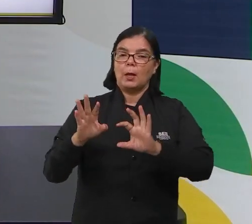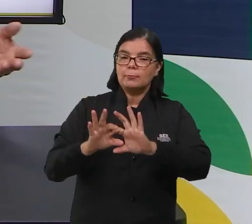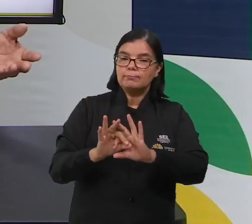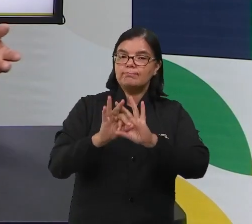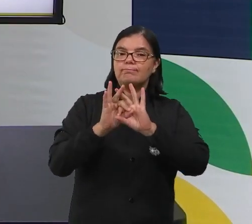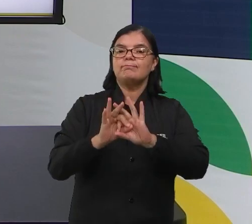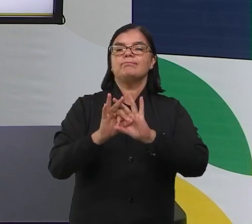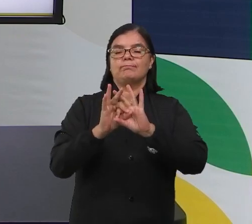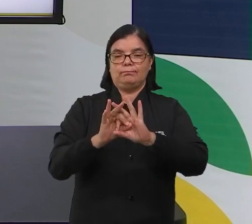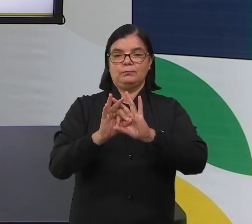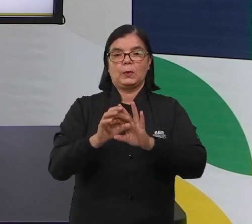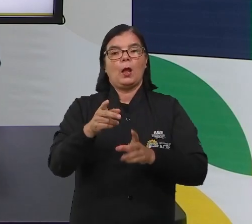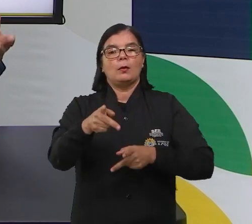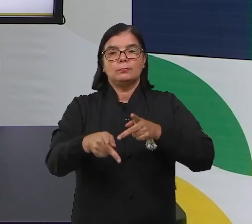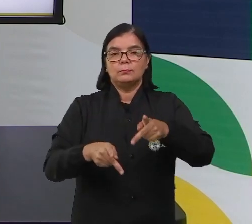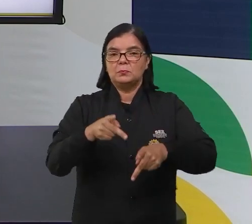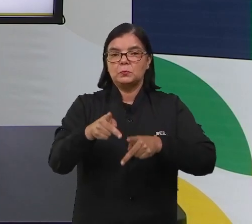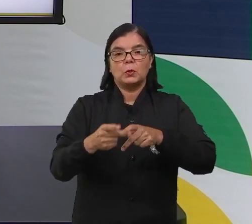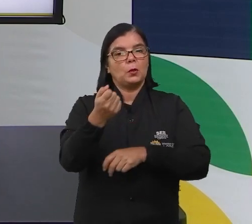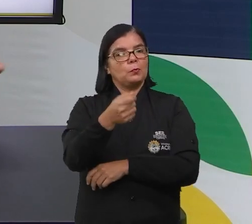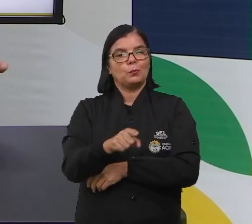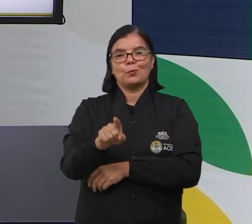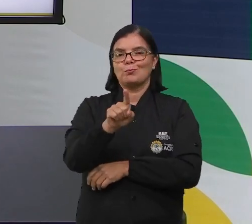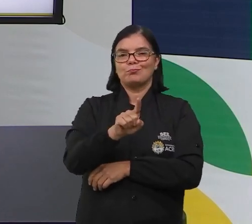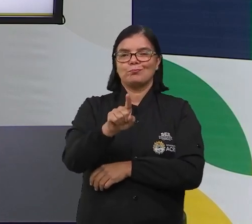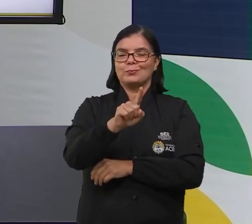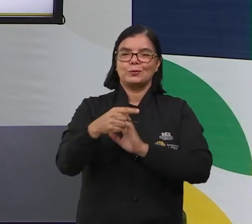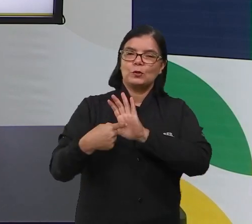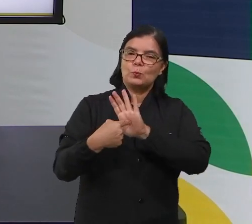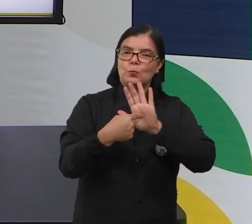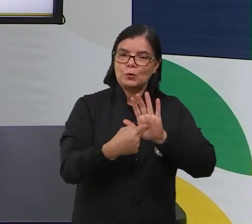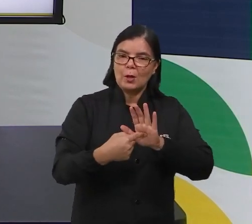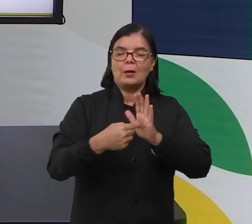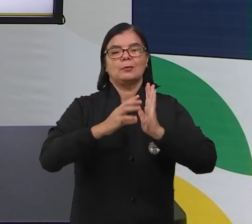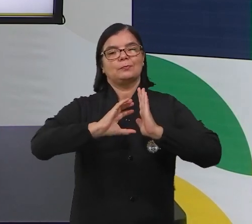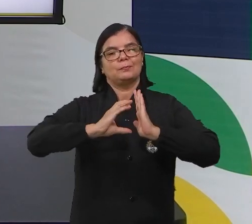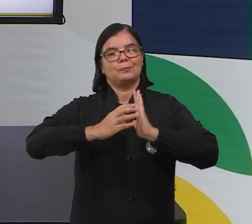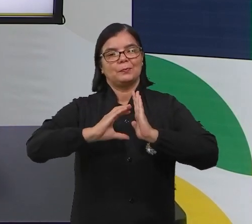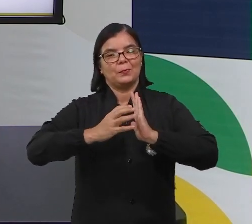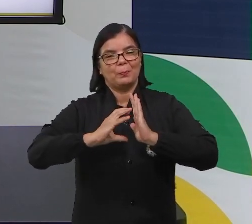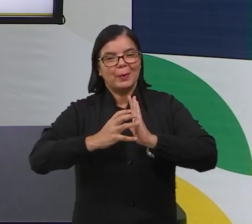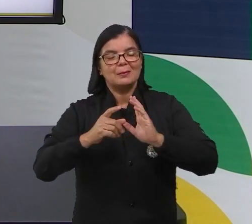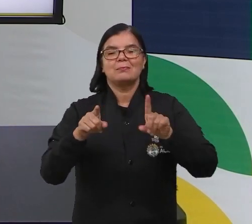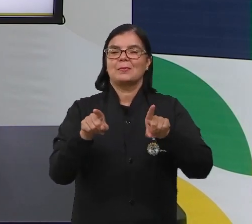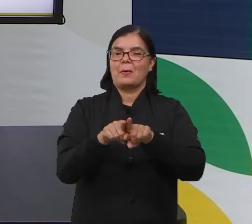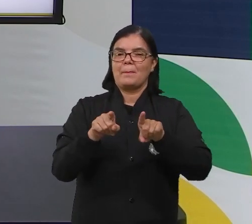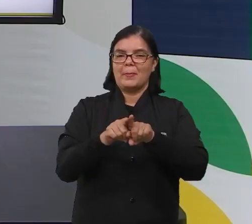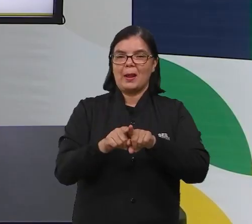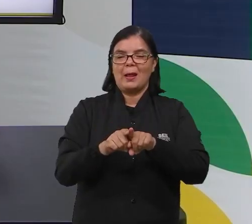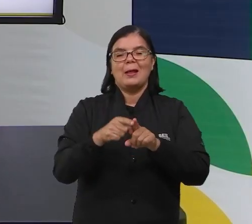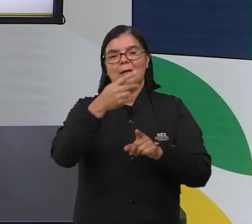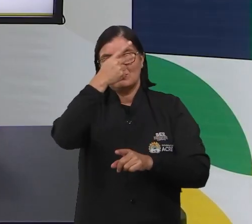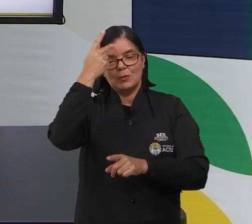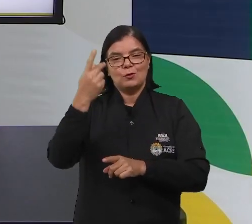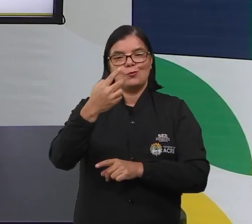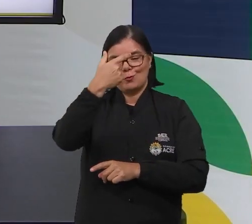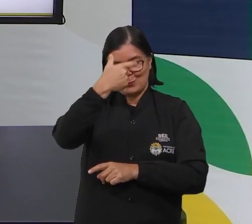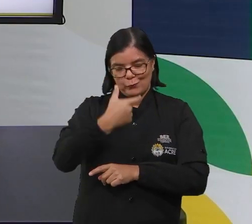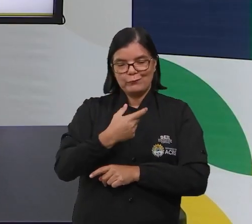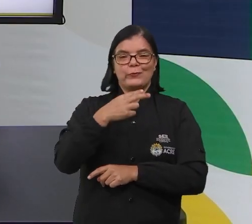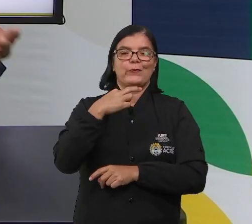ligado à causa popular. Eu não preciso aqui expressar a questão partidária para não ser interpretado de